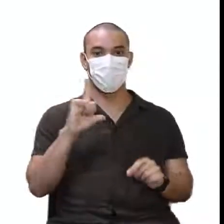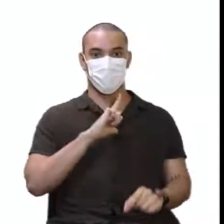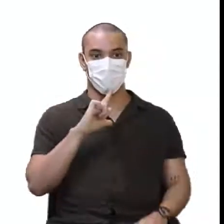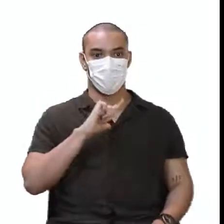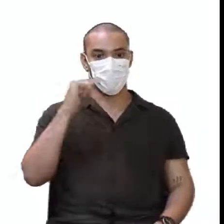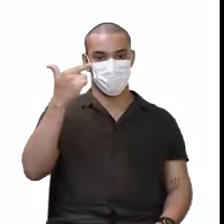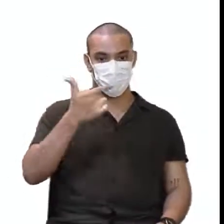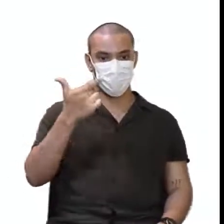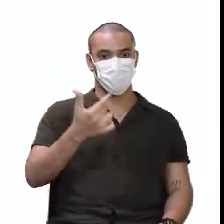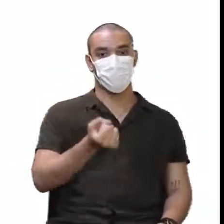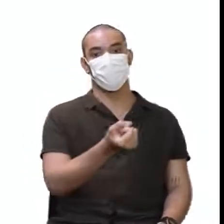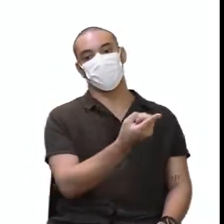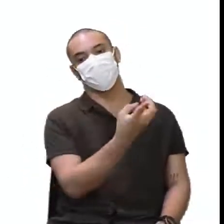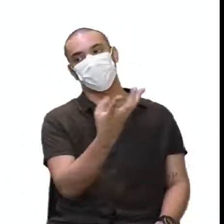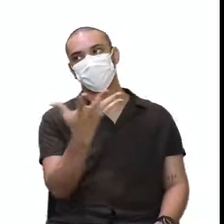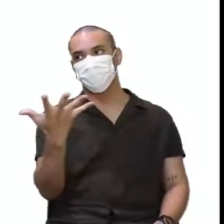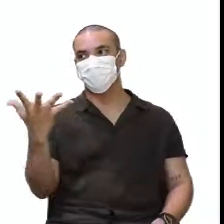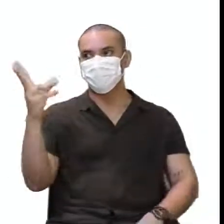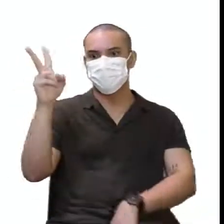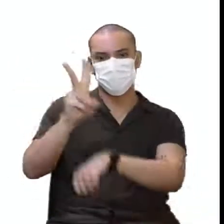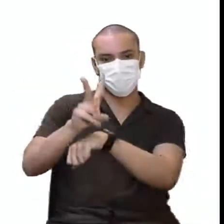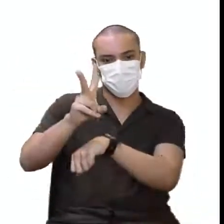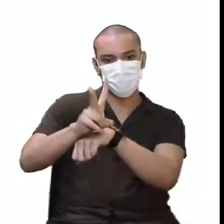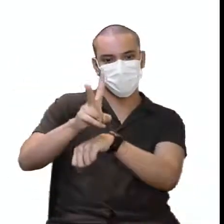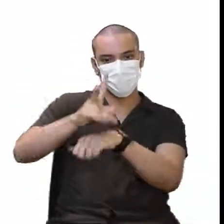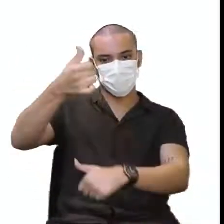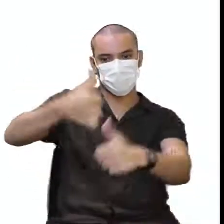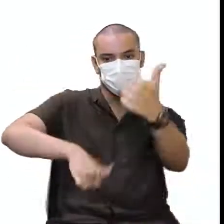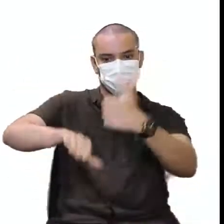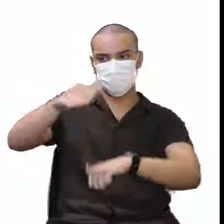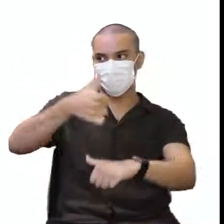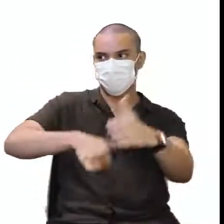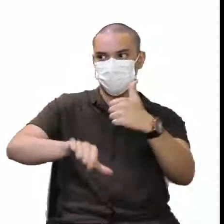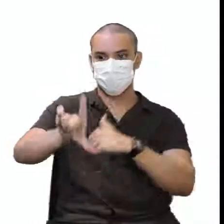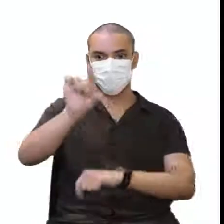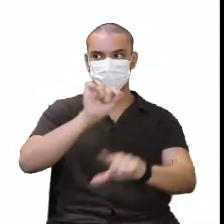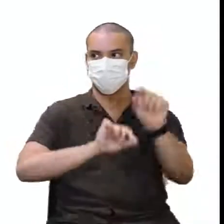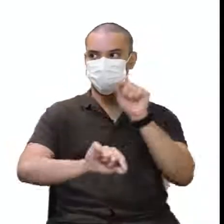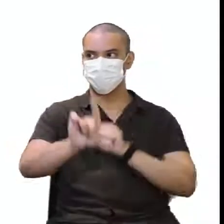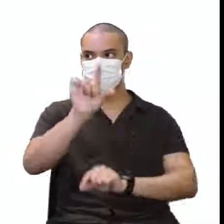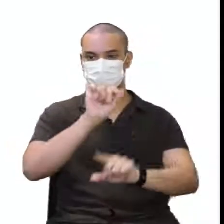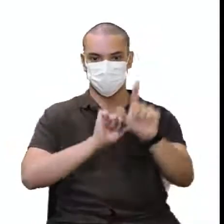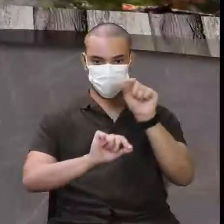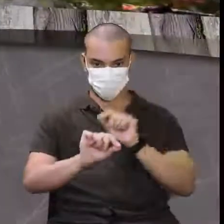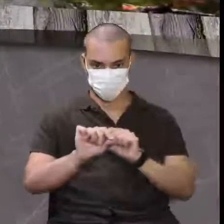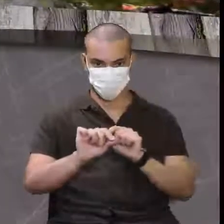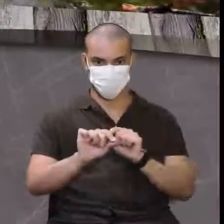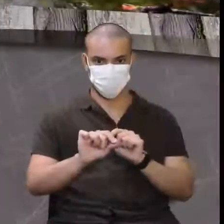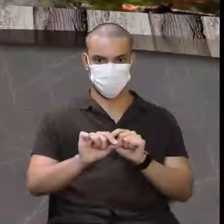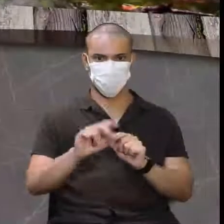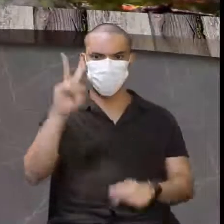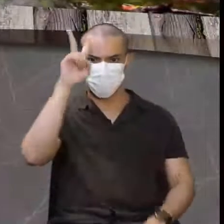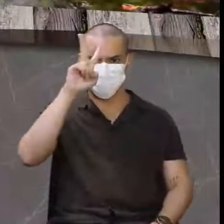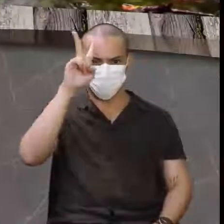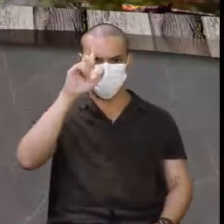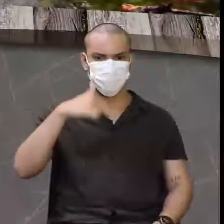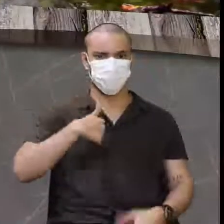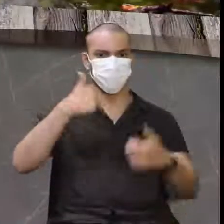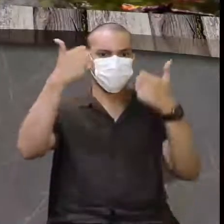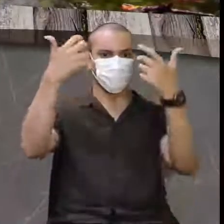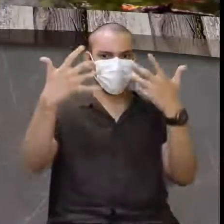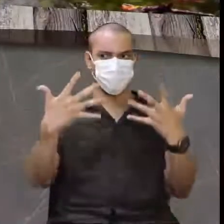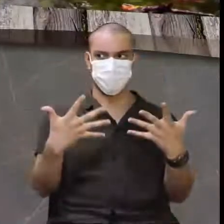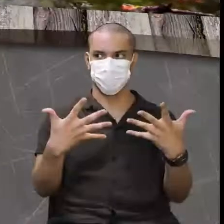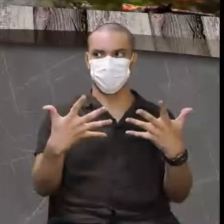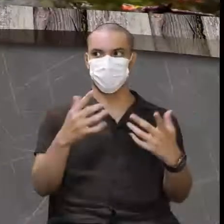Quantificou cuidadosamente os seus resultados e os analisou estatisticamente. Vem cá. Você lembra que eu falei que